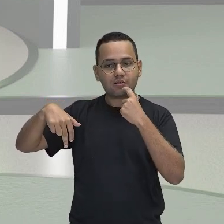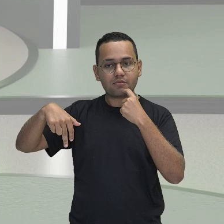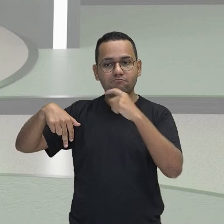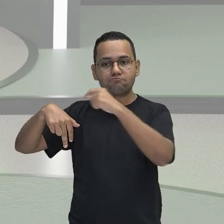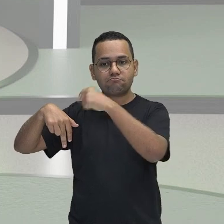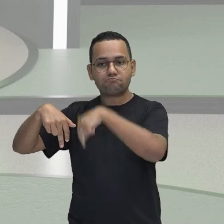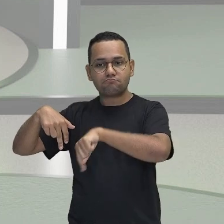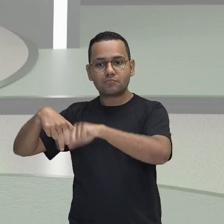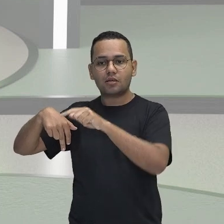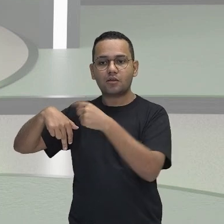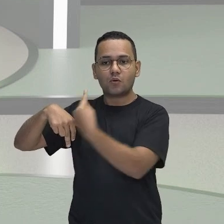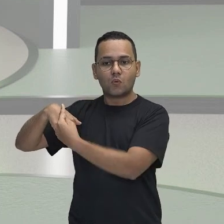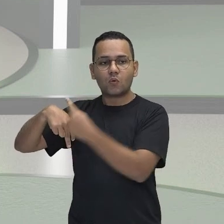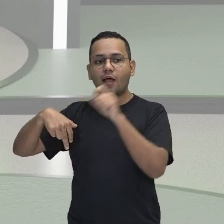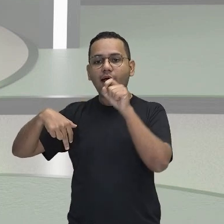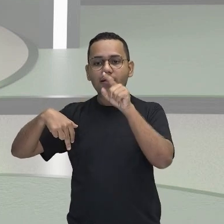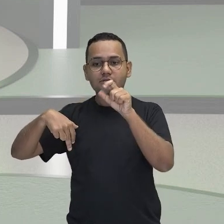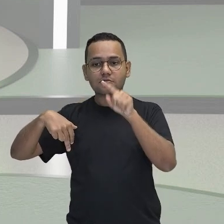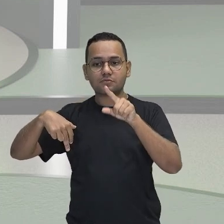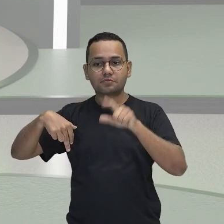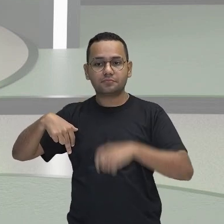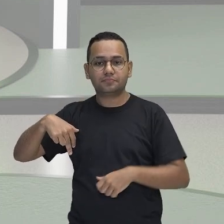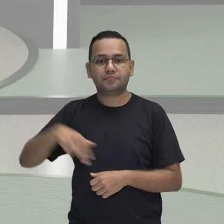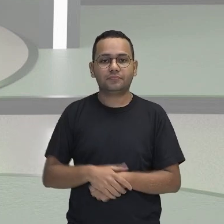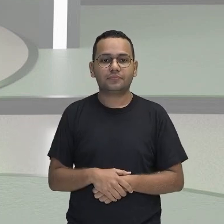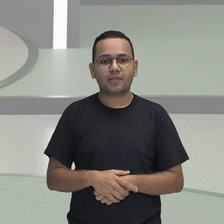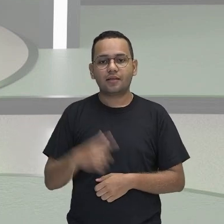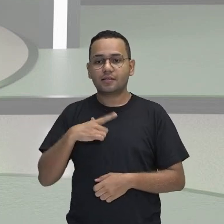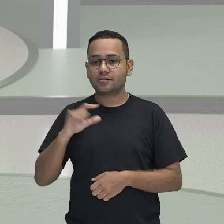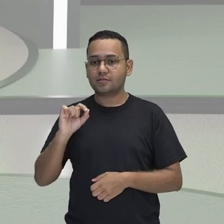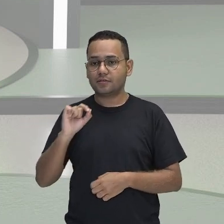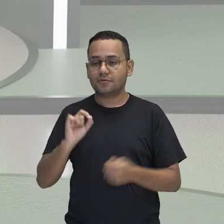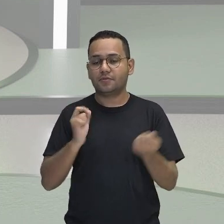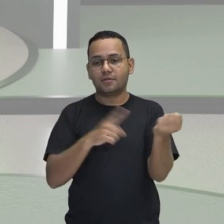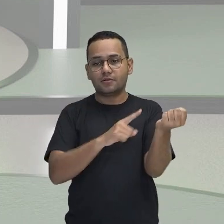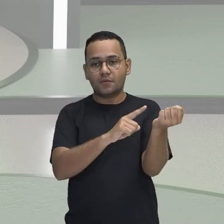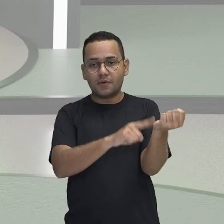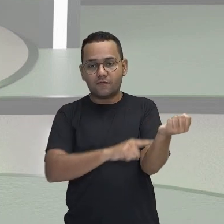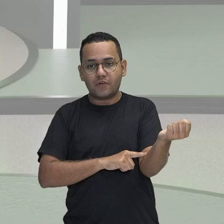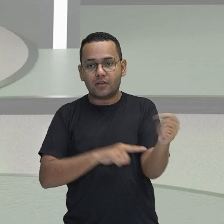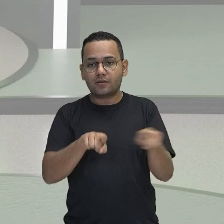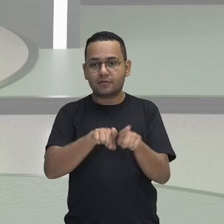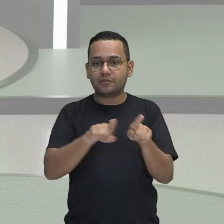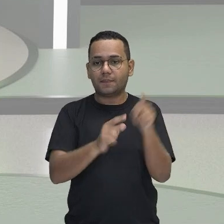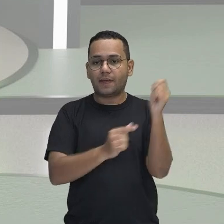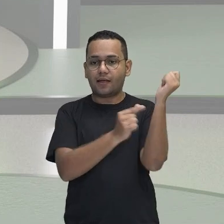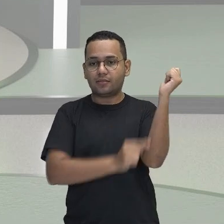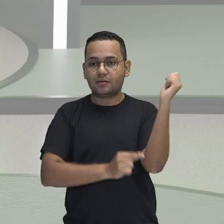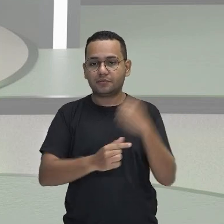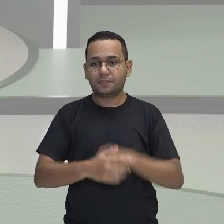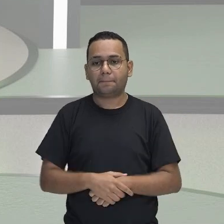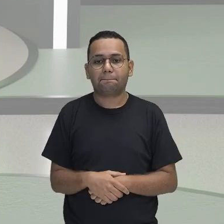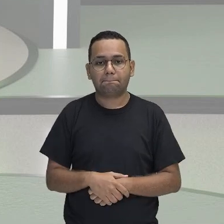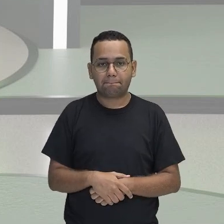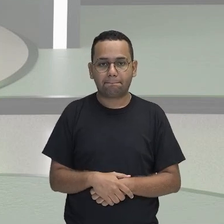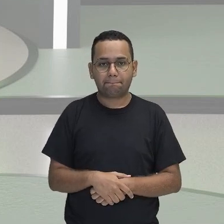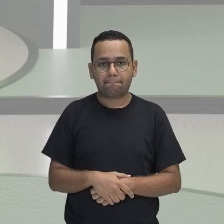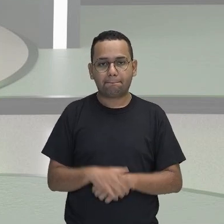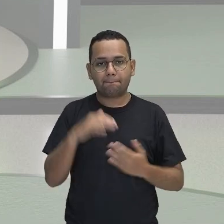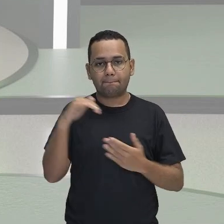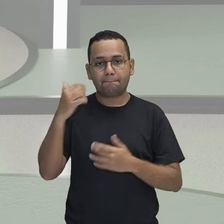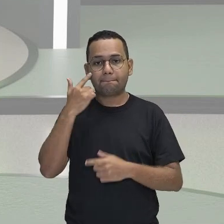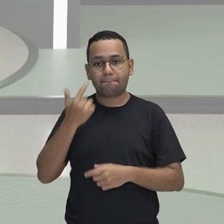essa distribuição, essa referência às artérias e veias. Então, os vasos sanguíneos,